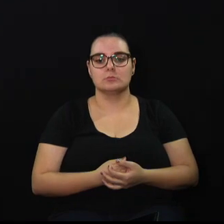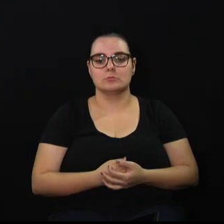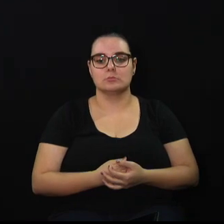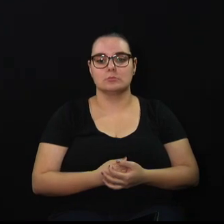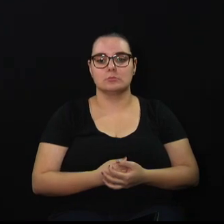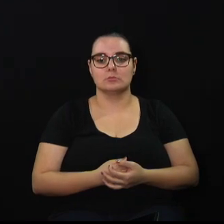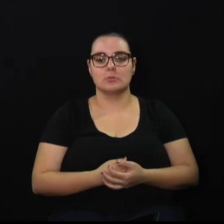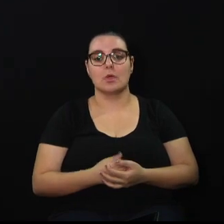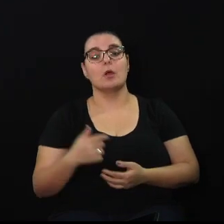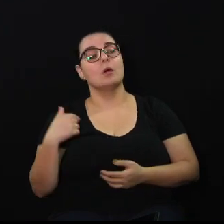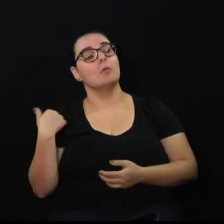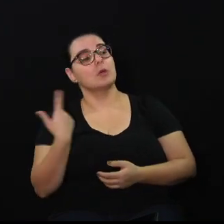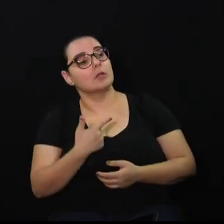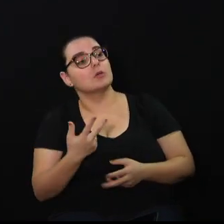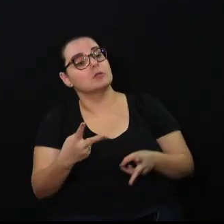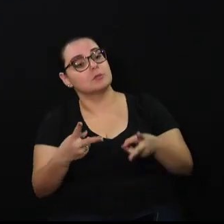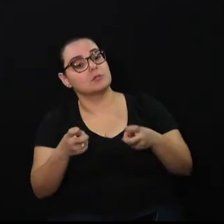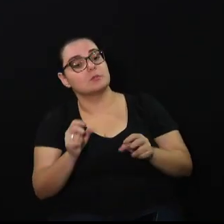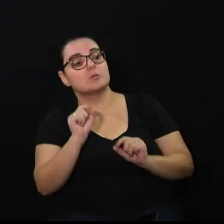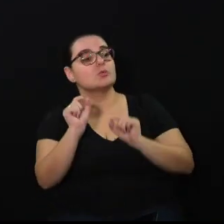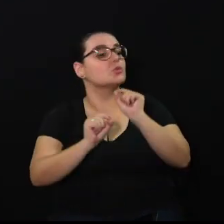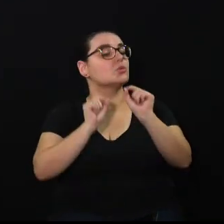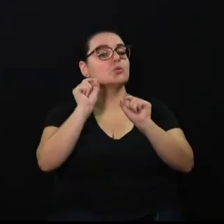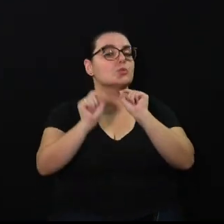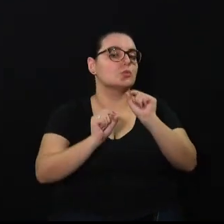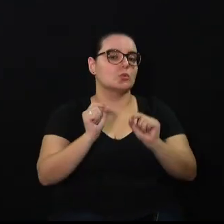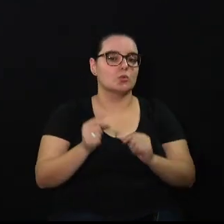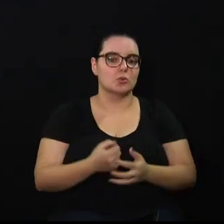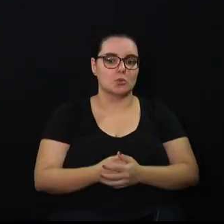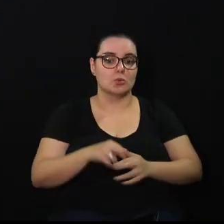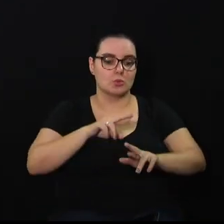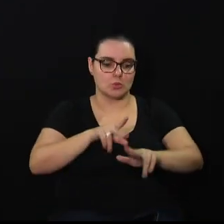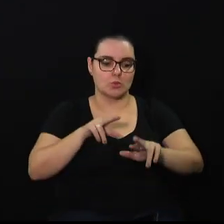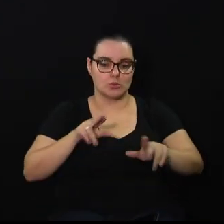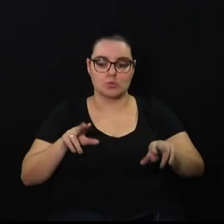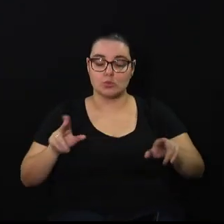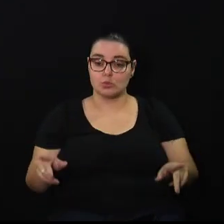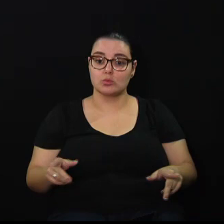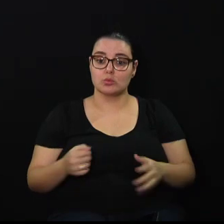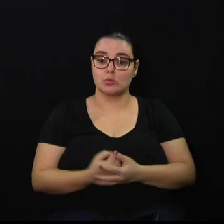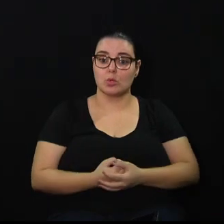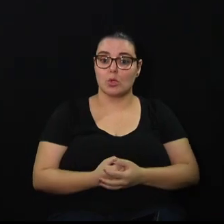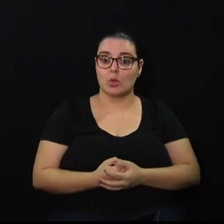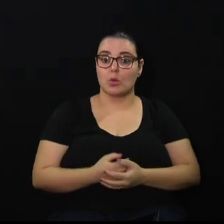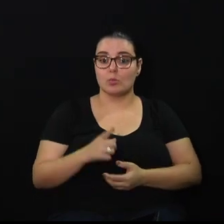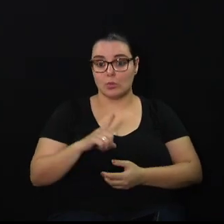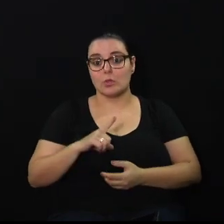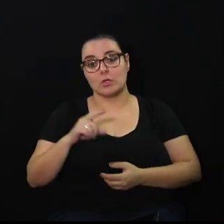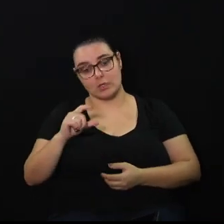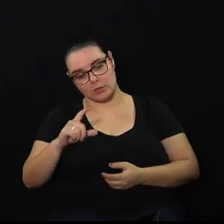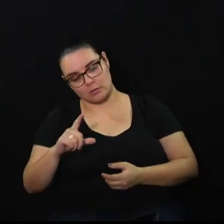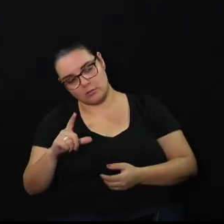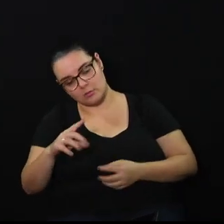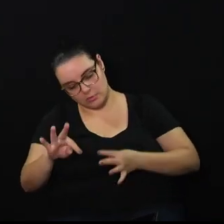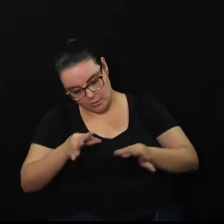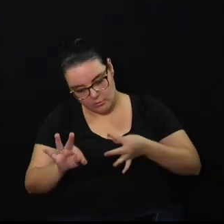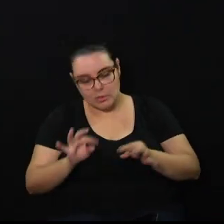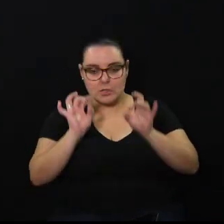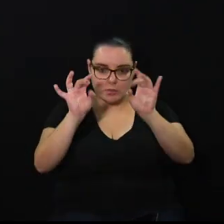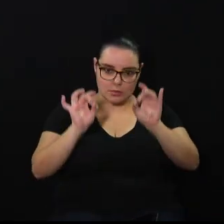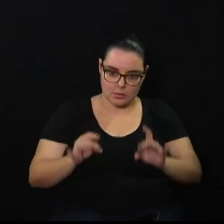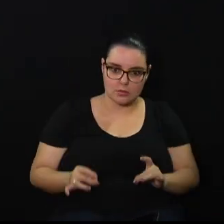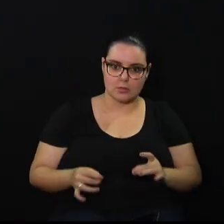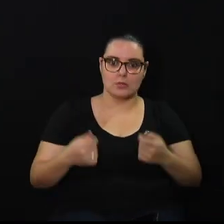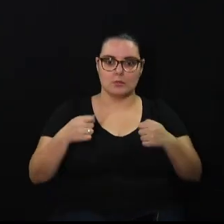pra que mostra então é esses diagnósticos diferenciais porque alguns desses diagnósticos têm tratamentos específicos eles precisam ser